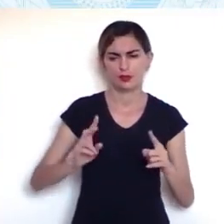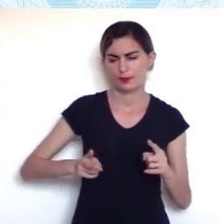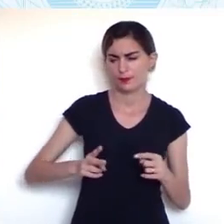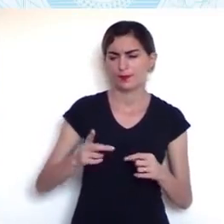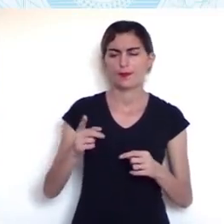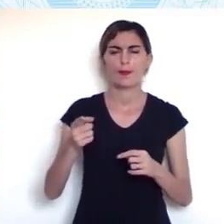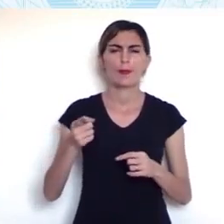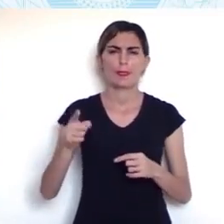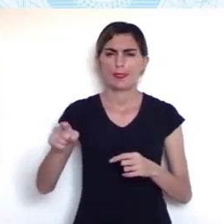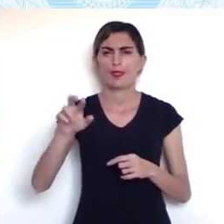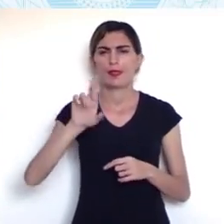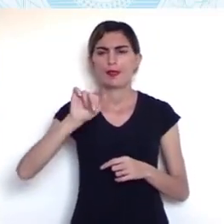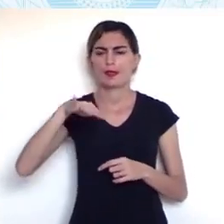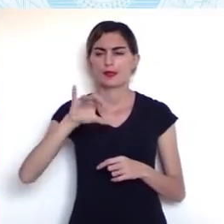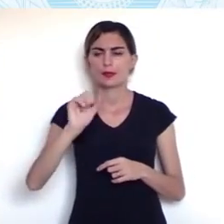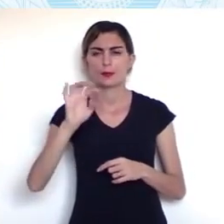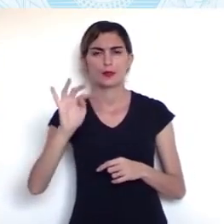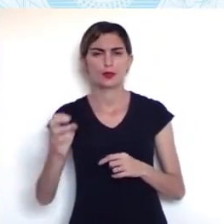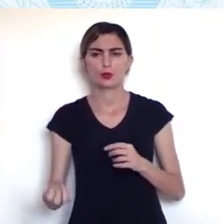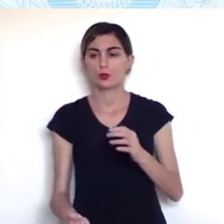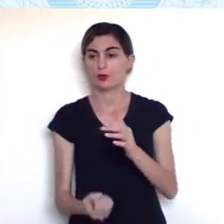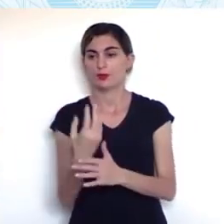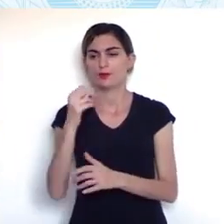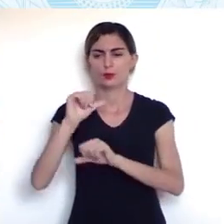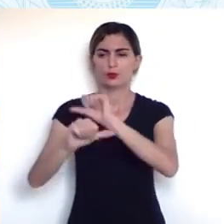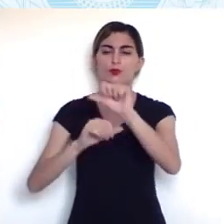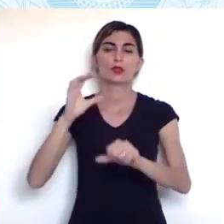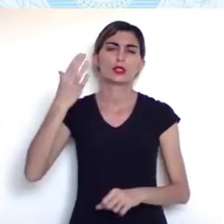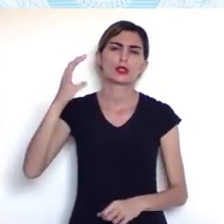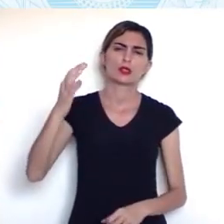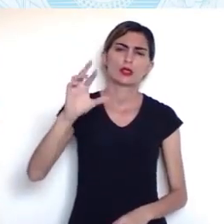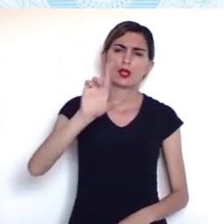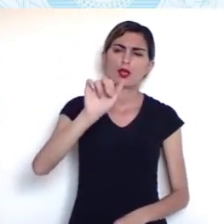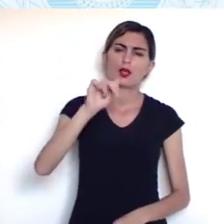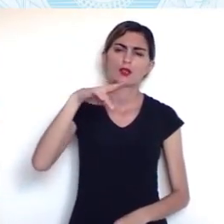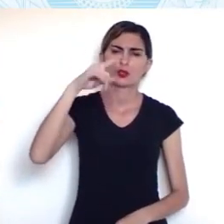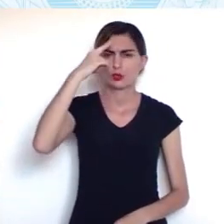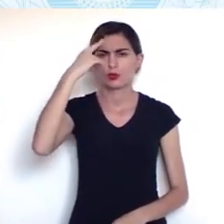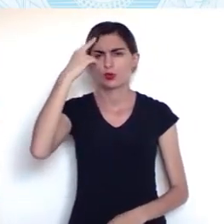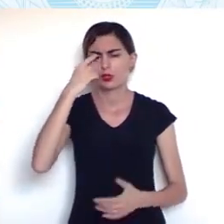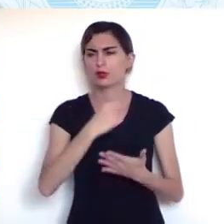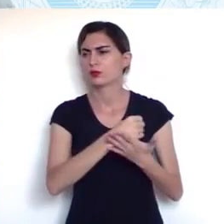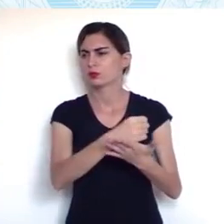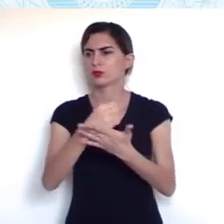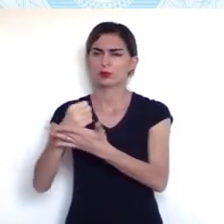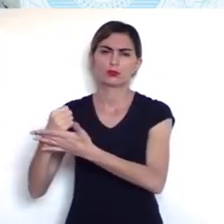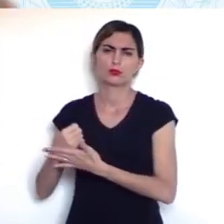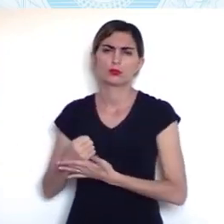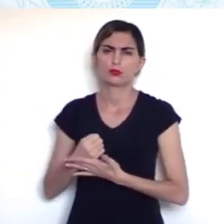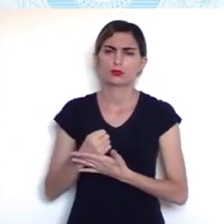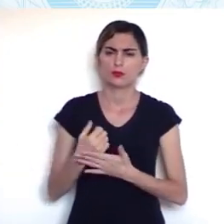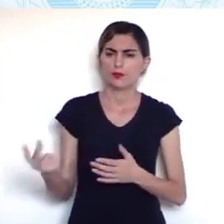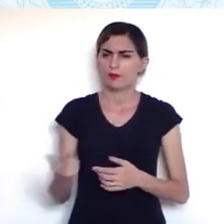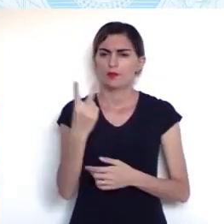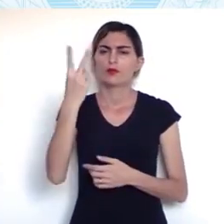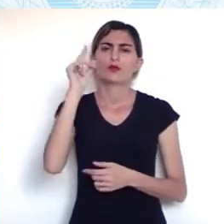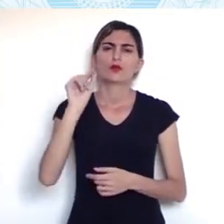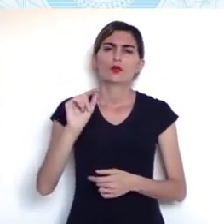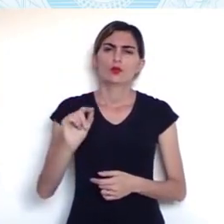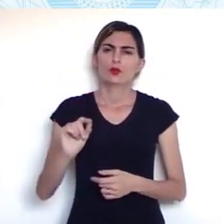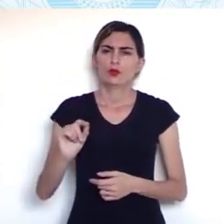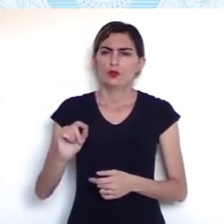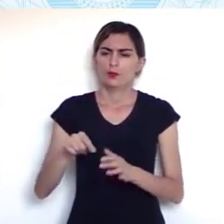aí veio o Renascimento científico. Que o racionalismo vai contribuir para a valorização de quê? Do campo das exatas,